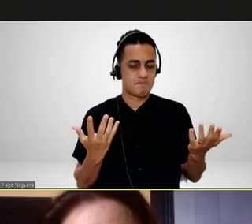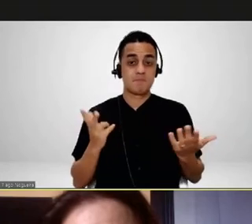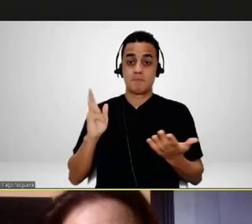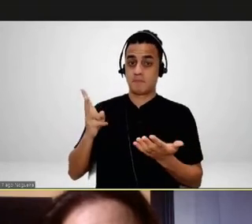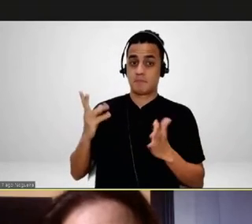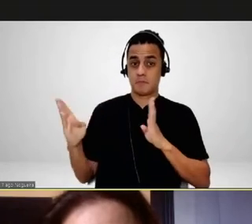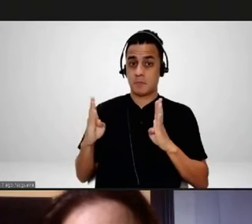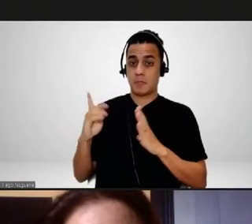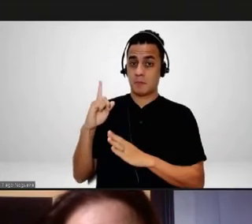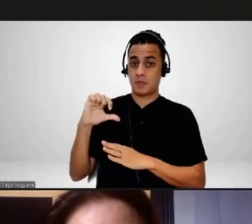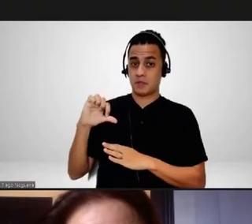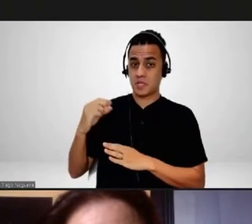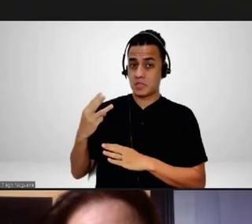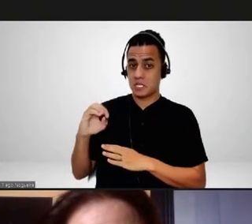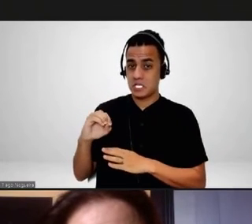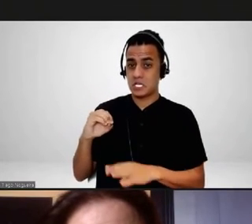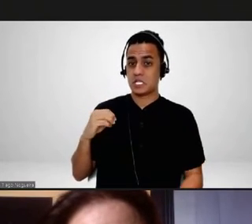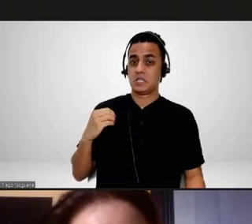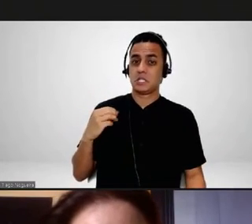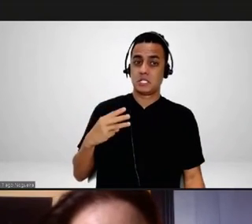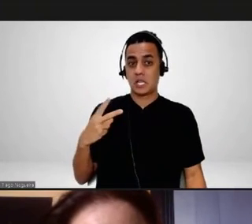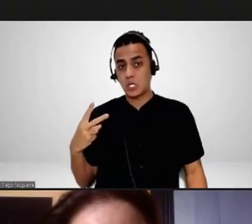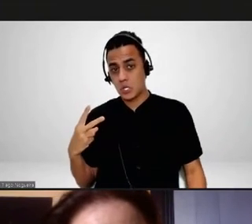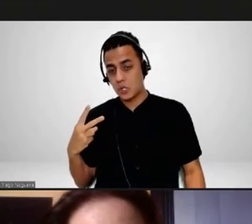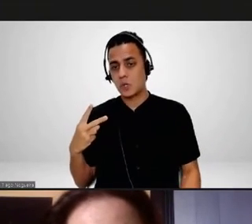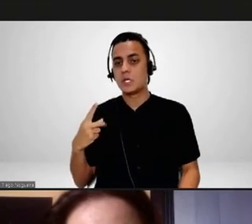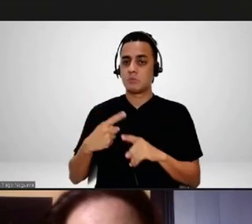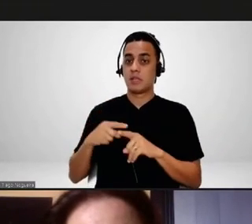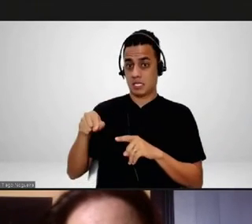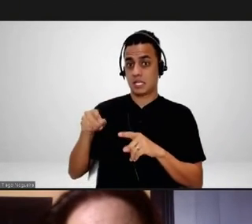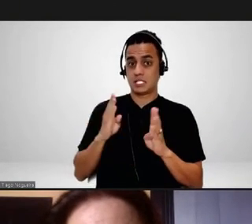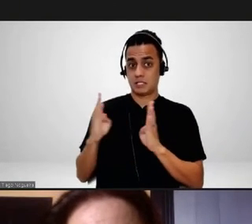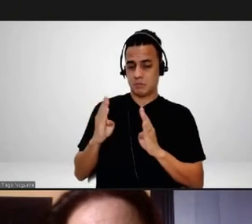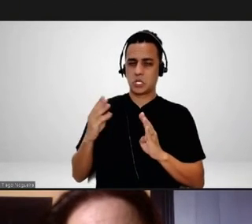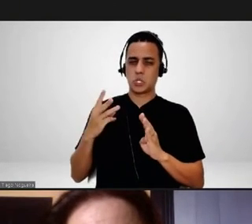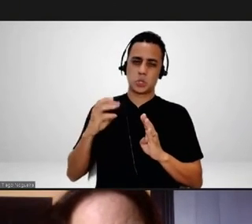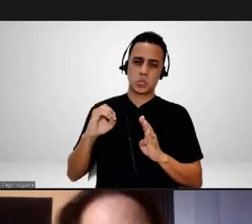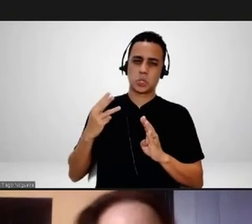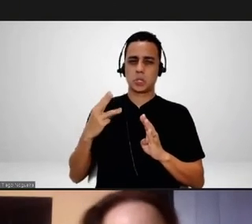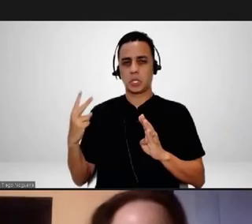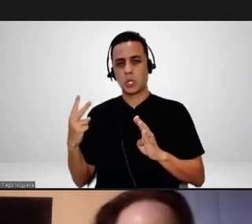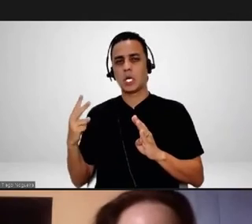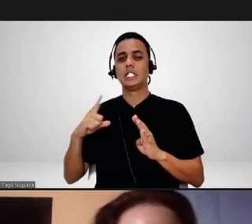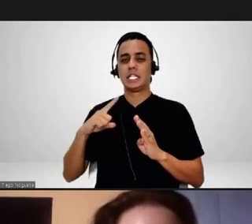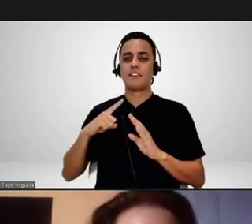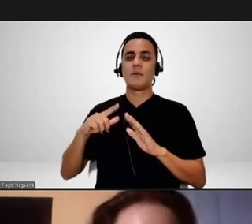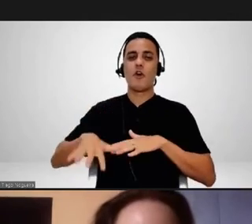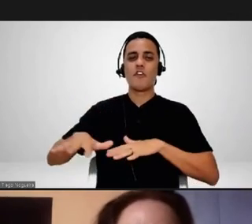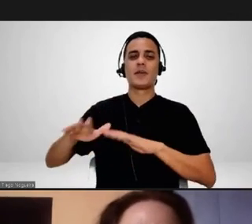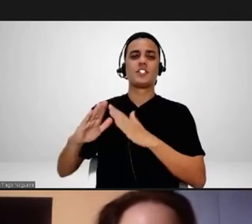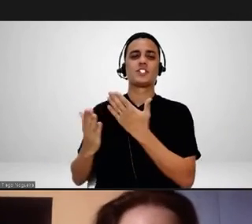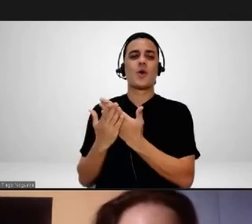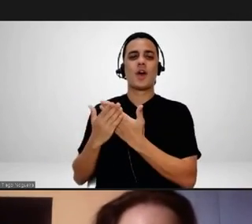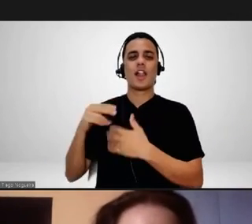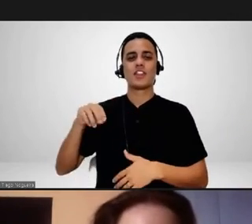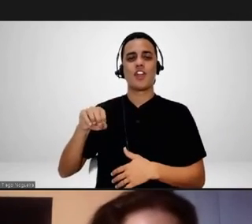de 32, porque teve nessa época de 32 o movimento da Escola Nova, na época que